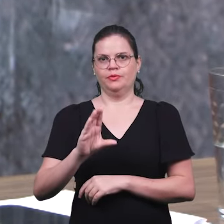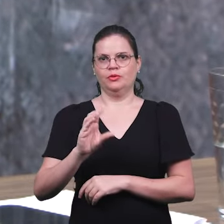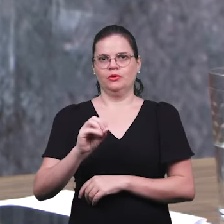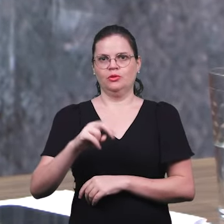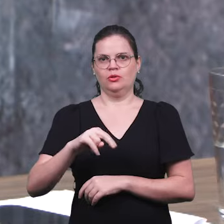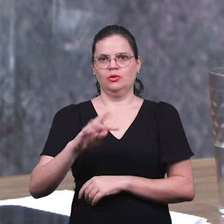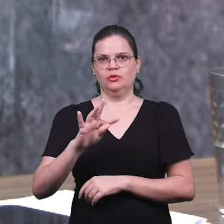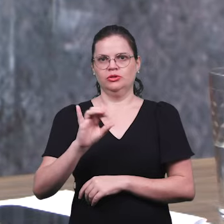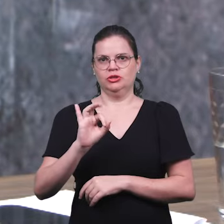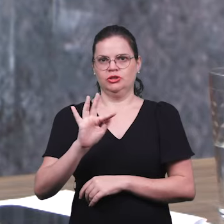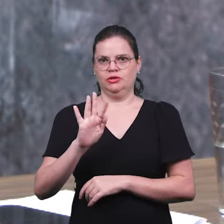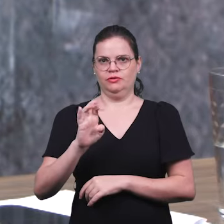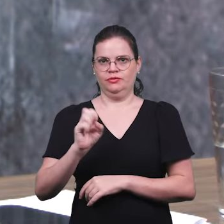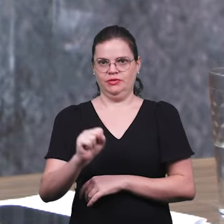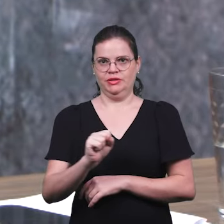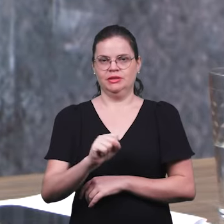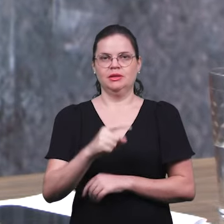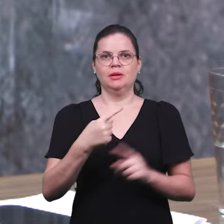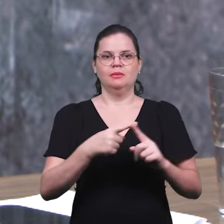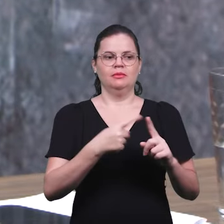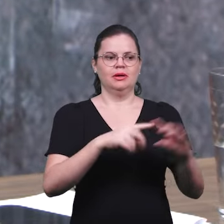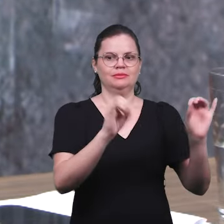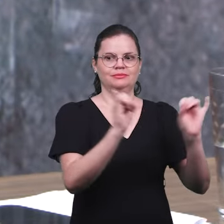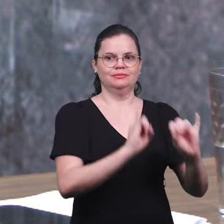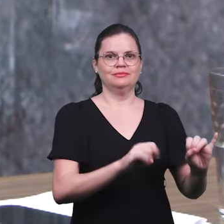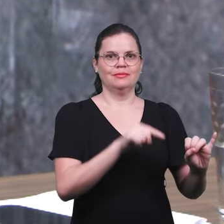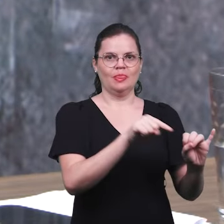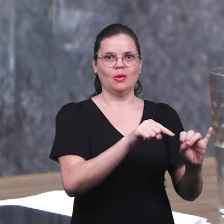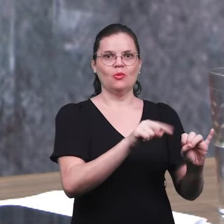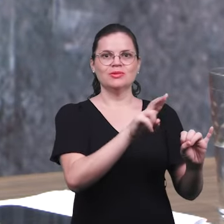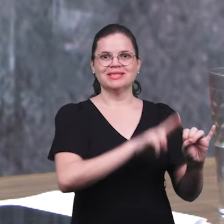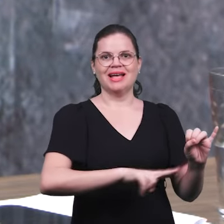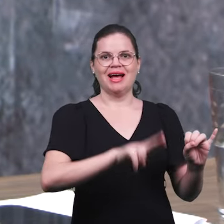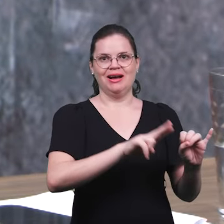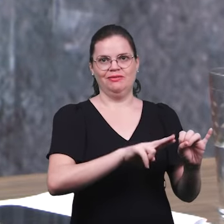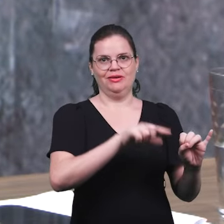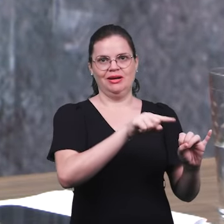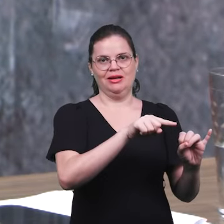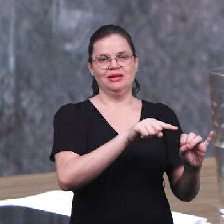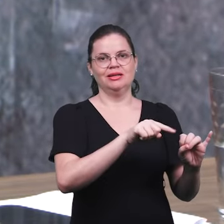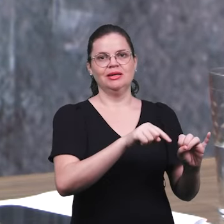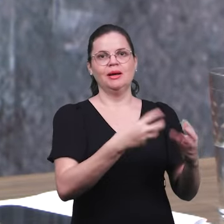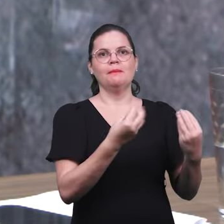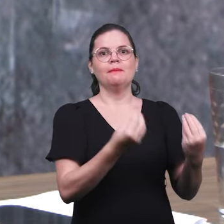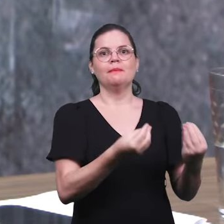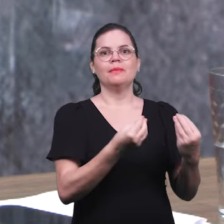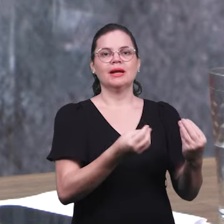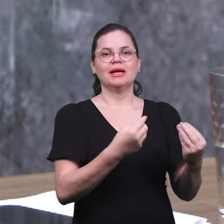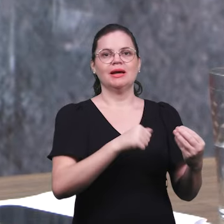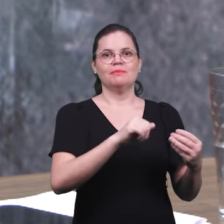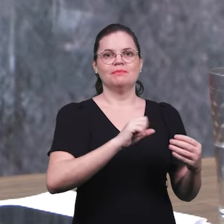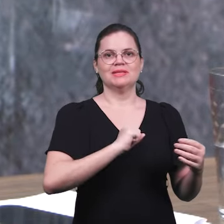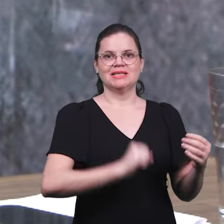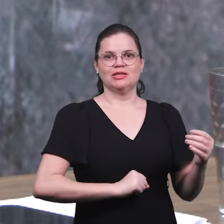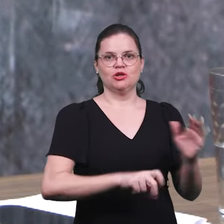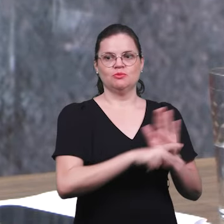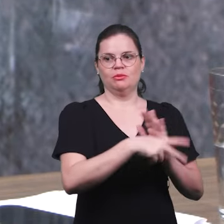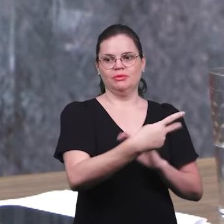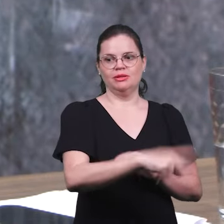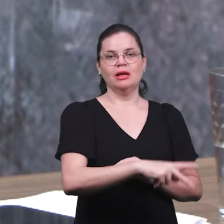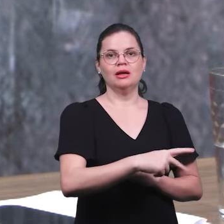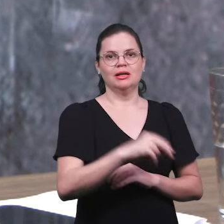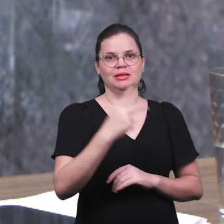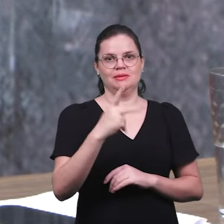título usado na estrutura religiosa pagã para o principal sacerdote do culto pagão romano. Então veja como alguns